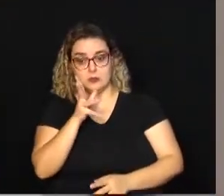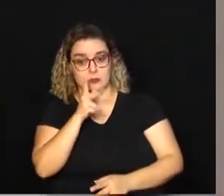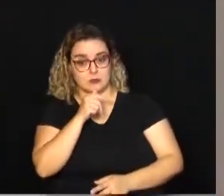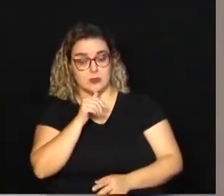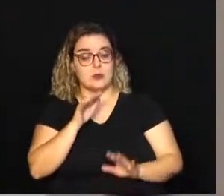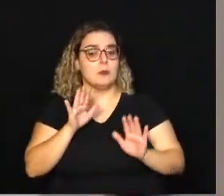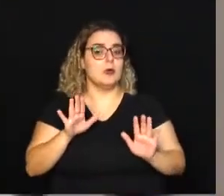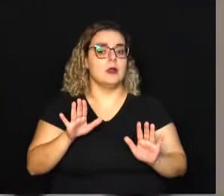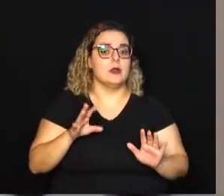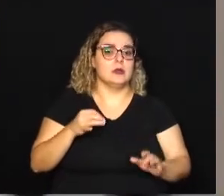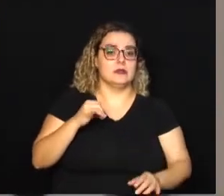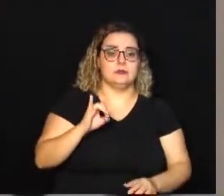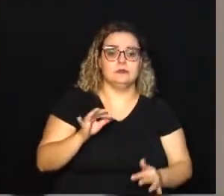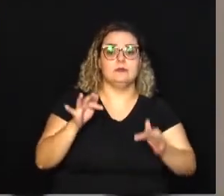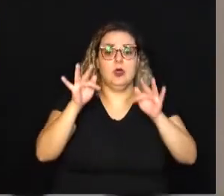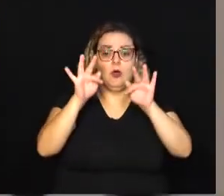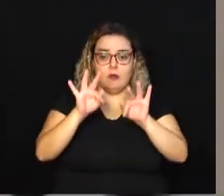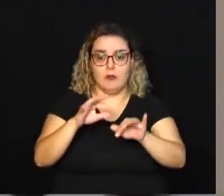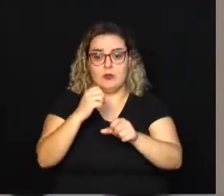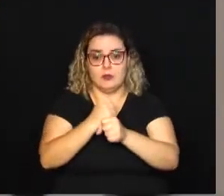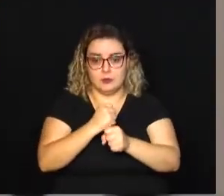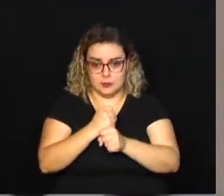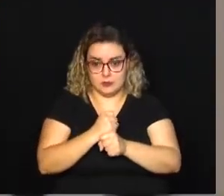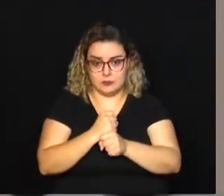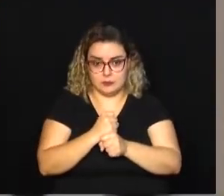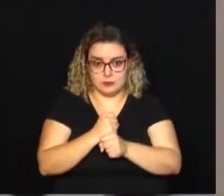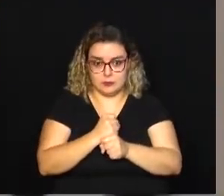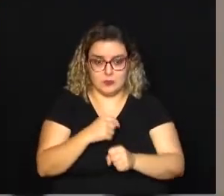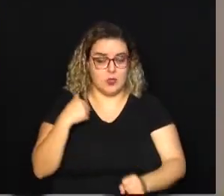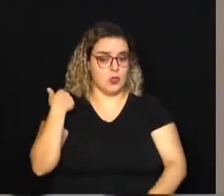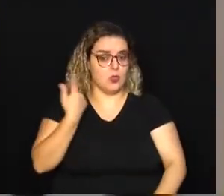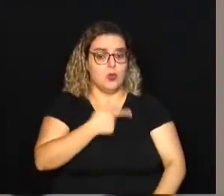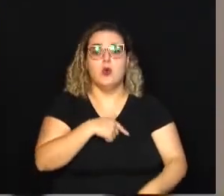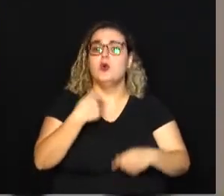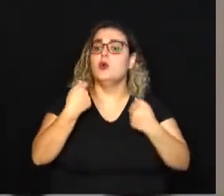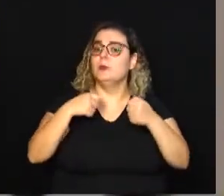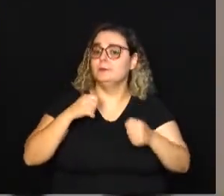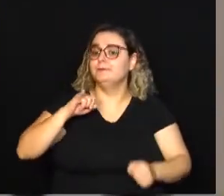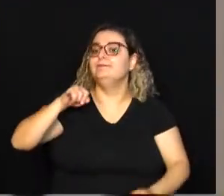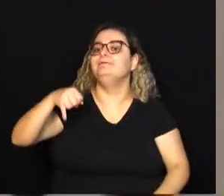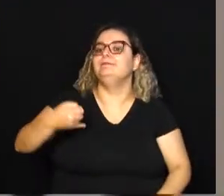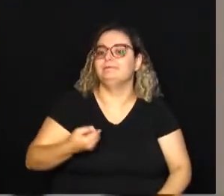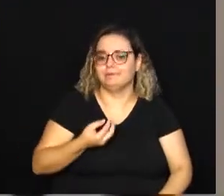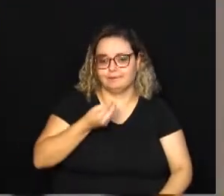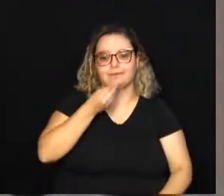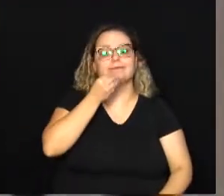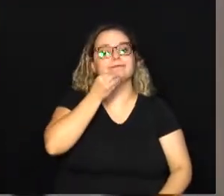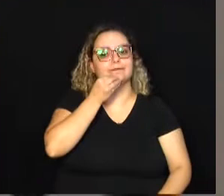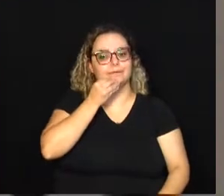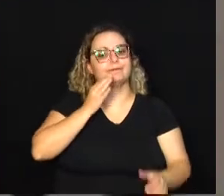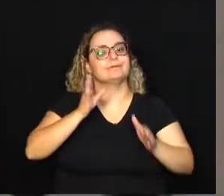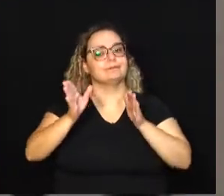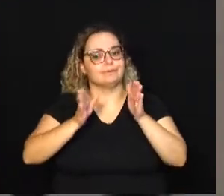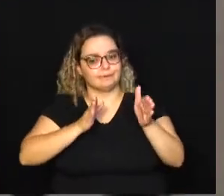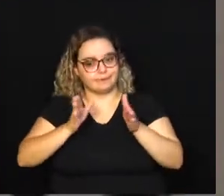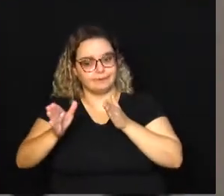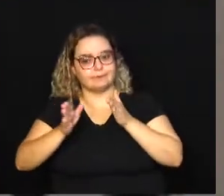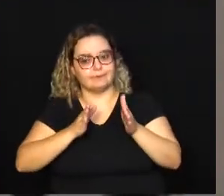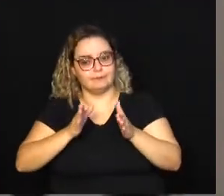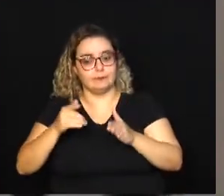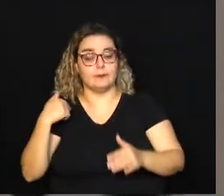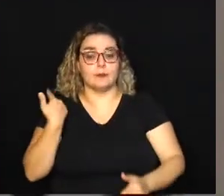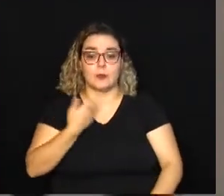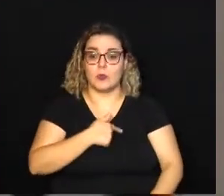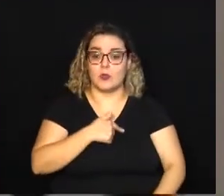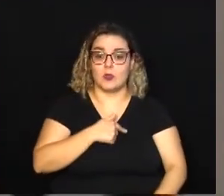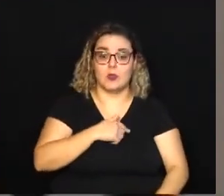tiver que ficar até o final do ano, a gente tem que aproveitar muito bem esse tempo em que a gente está fora